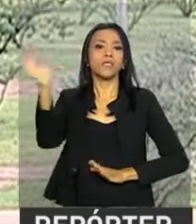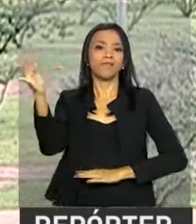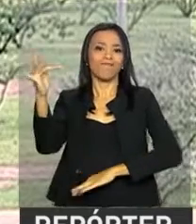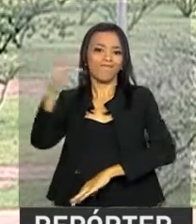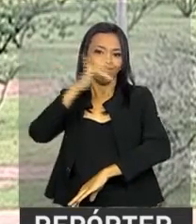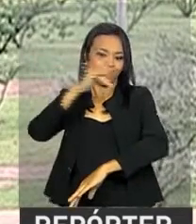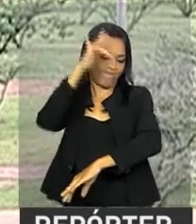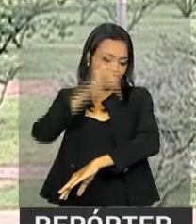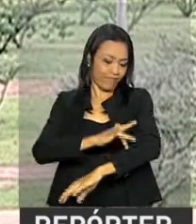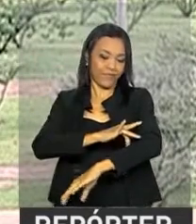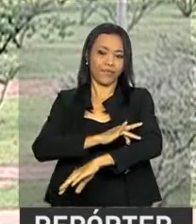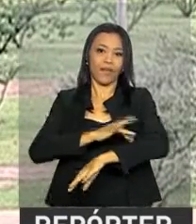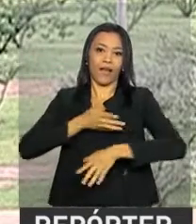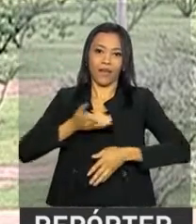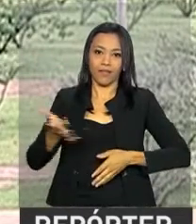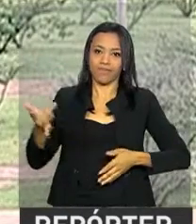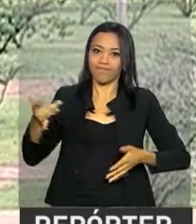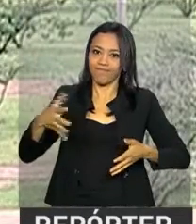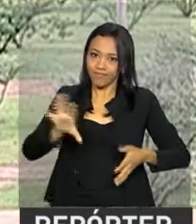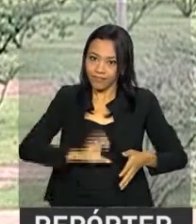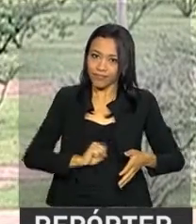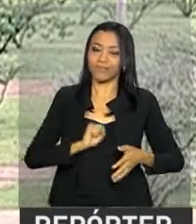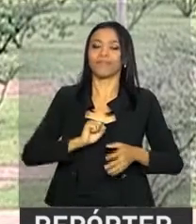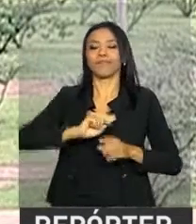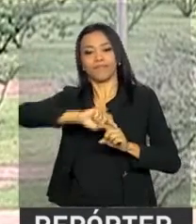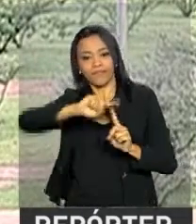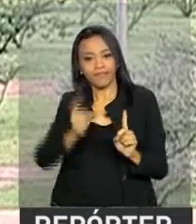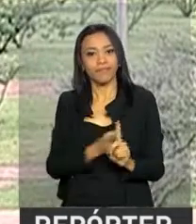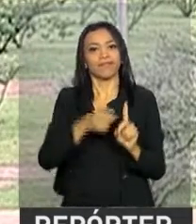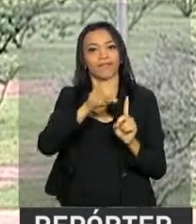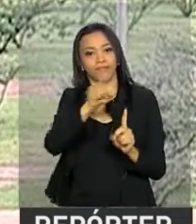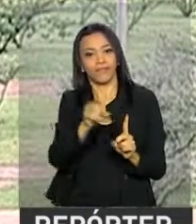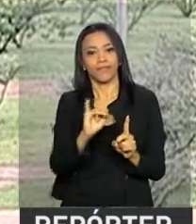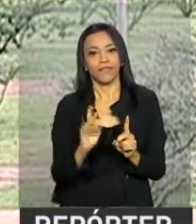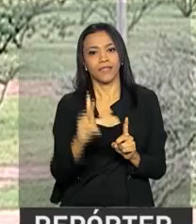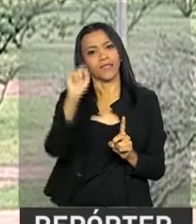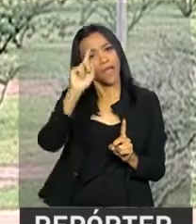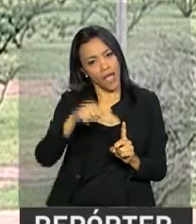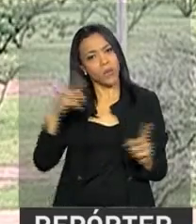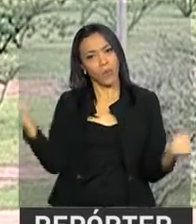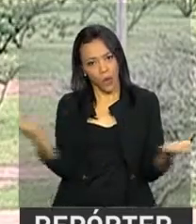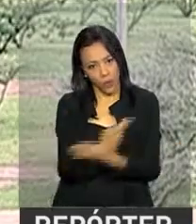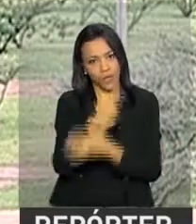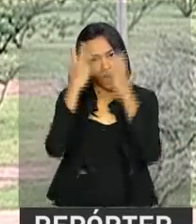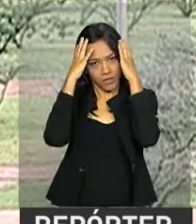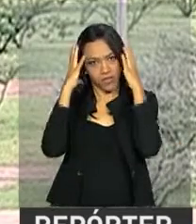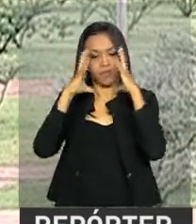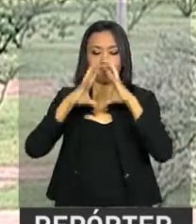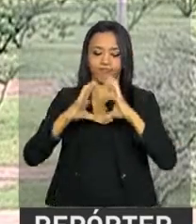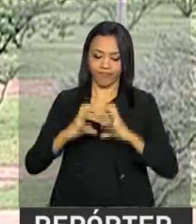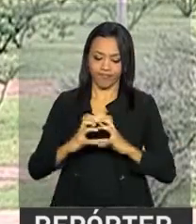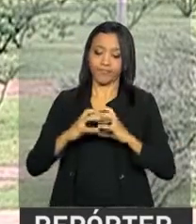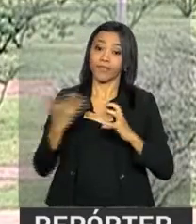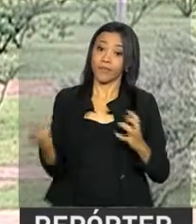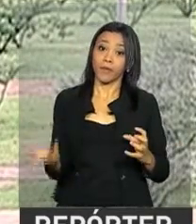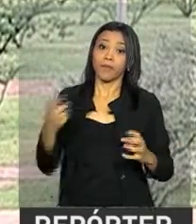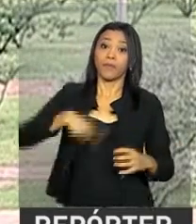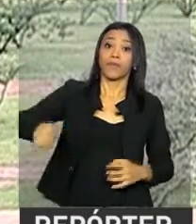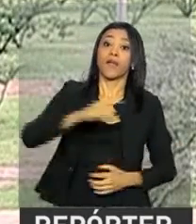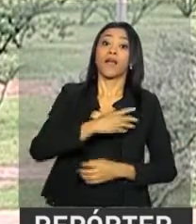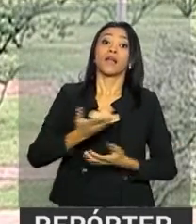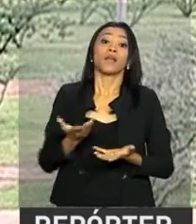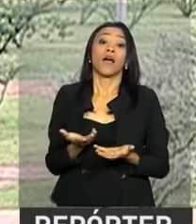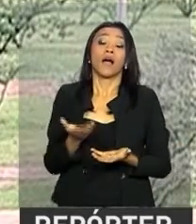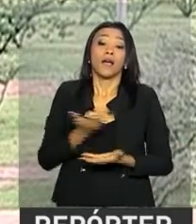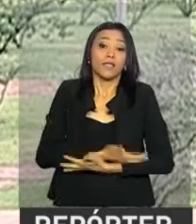infectadas pelo vírus da Zika durante a gestação. A microcefalia é só uma das consequências. As crianças também podem ter